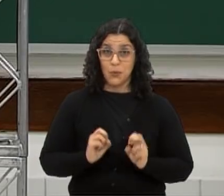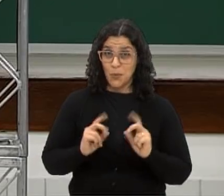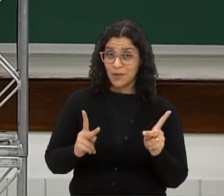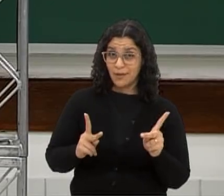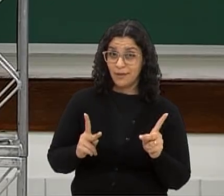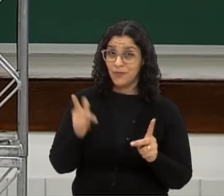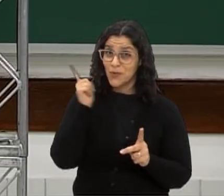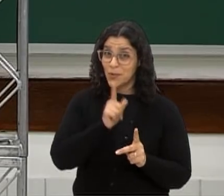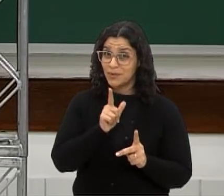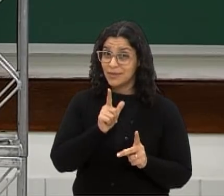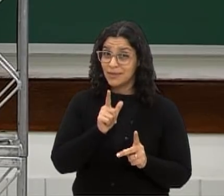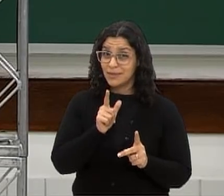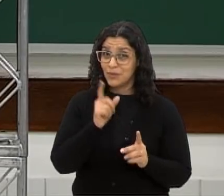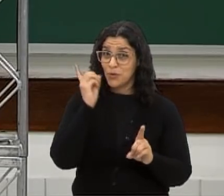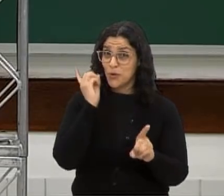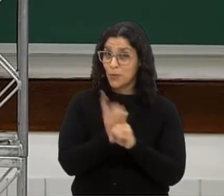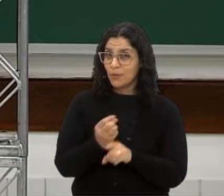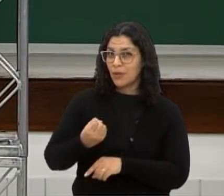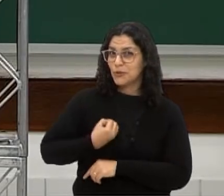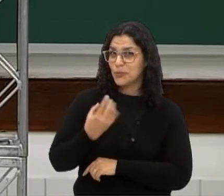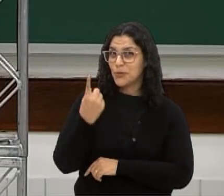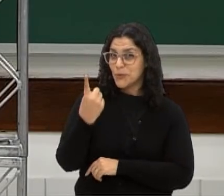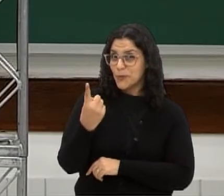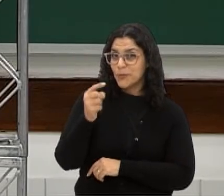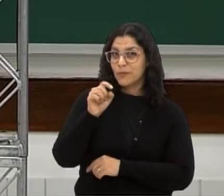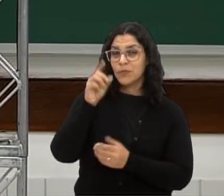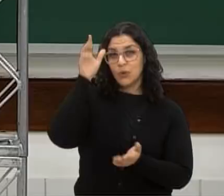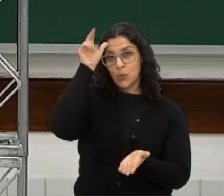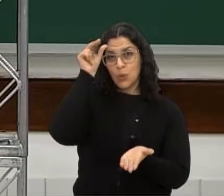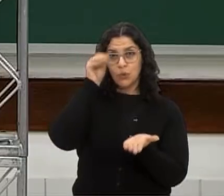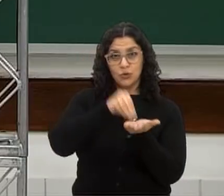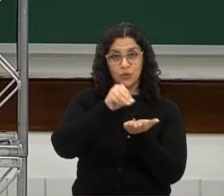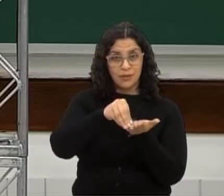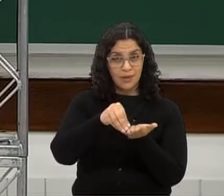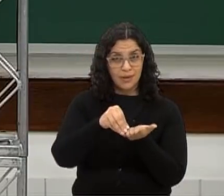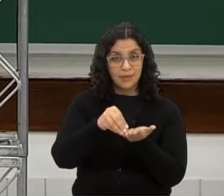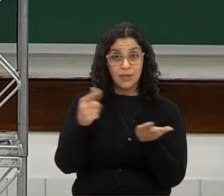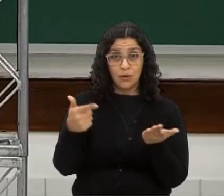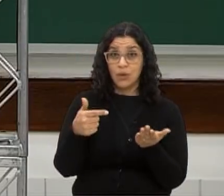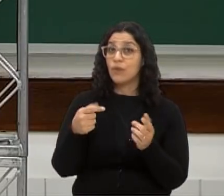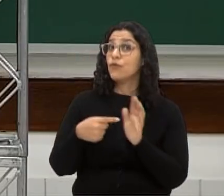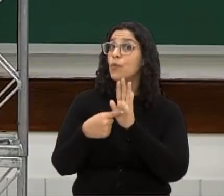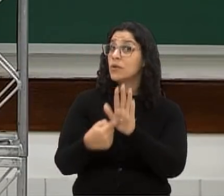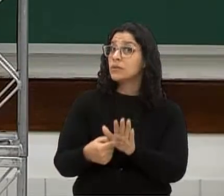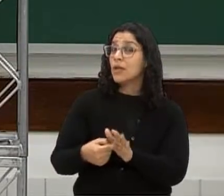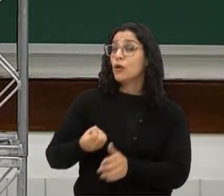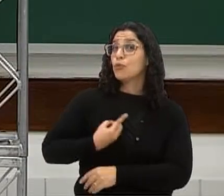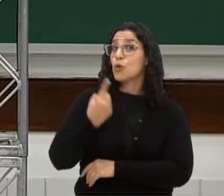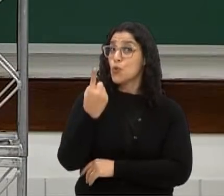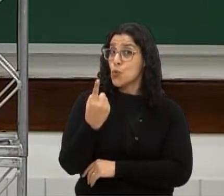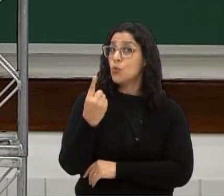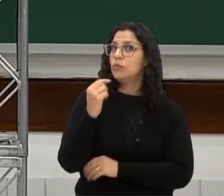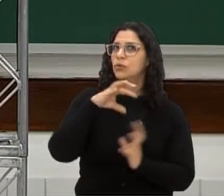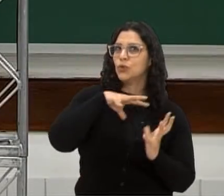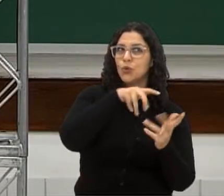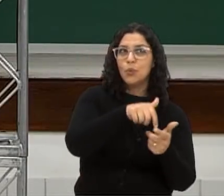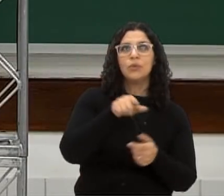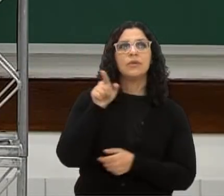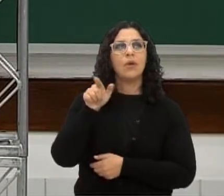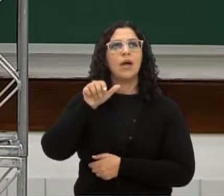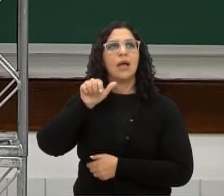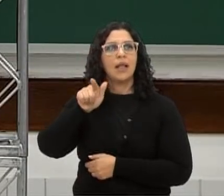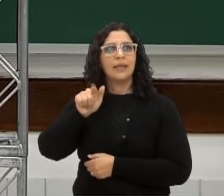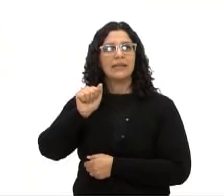Ok, pessoal? Conseguiram achar o número 1 do xadrez nacional? Eu vou apresentar para vocês o número 1 do mundo agora, né? Garry